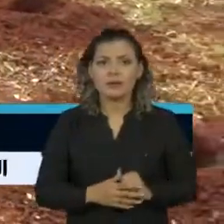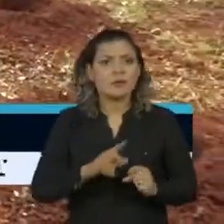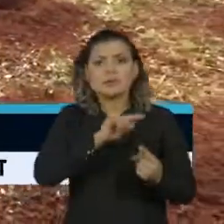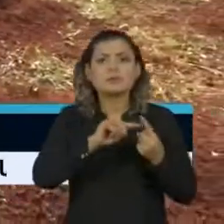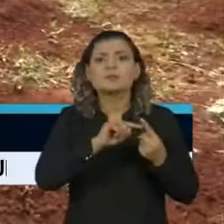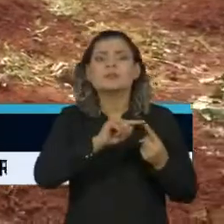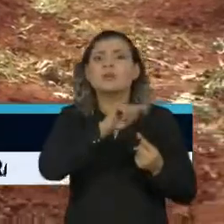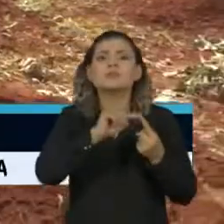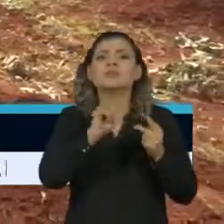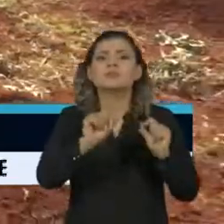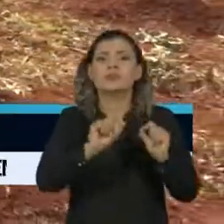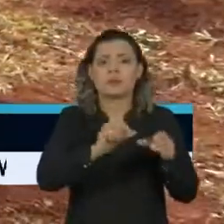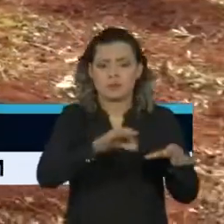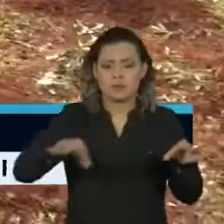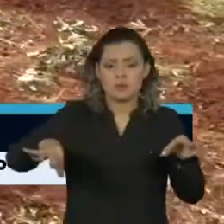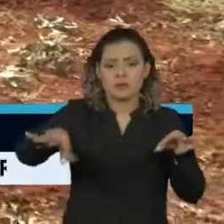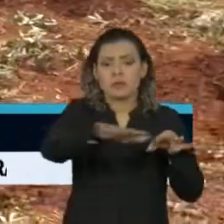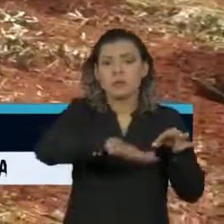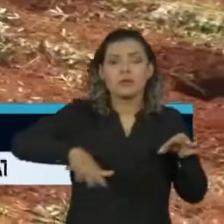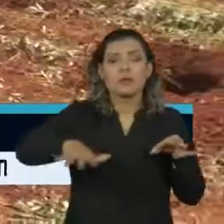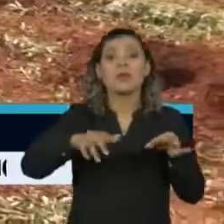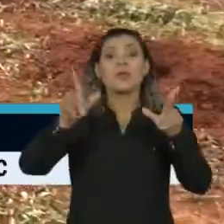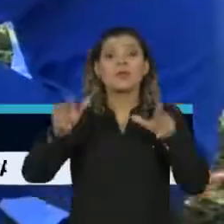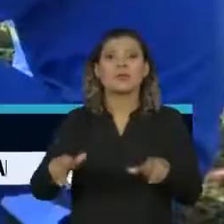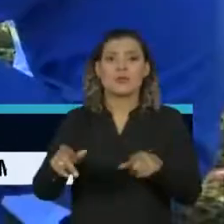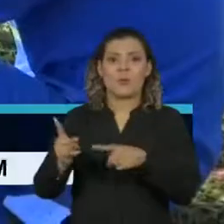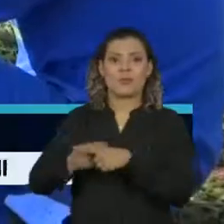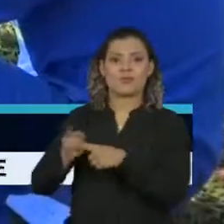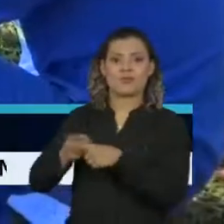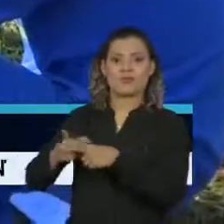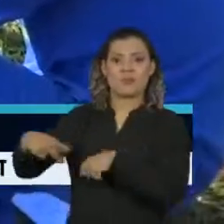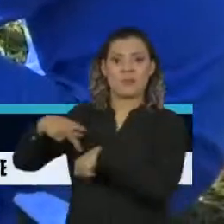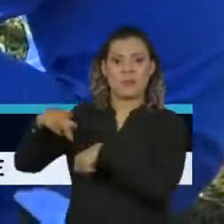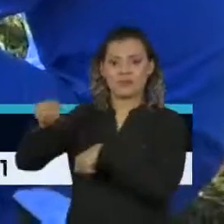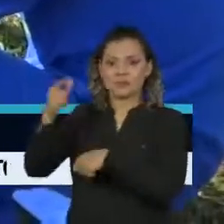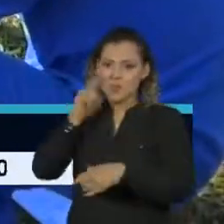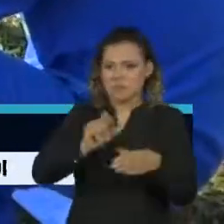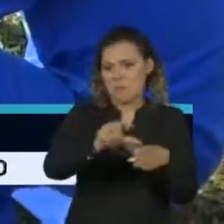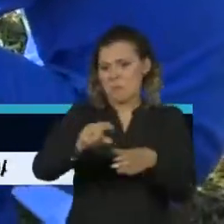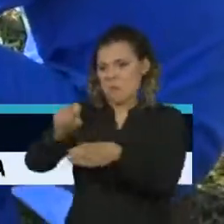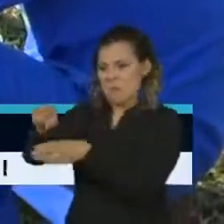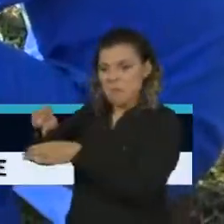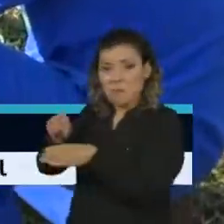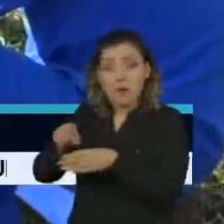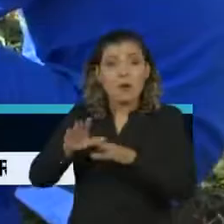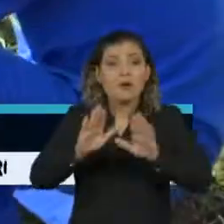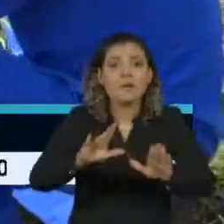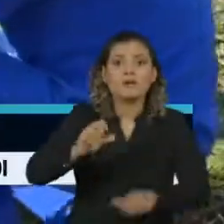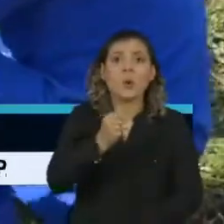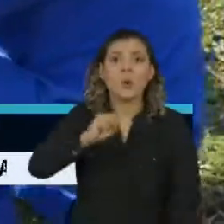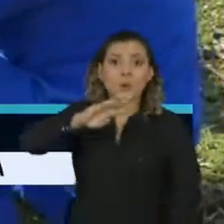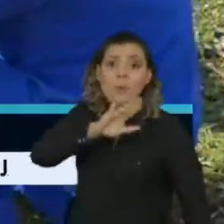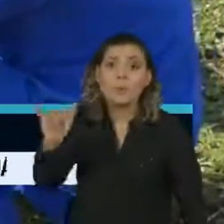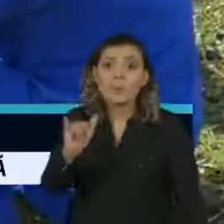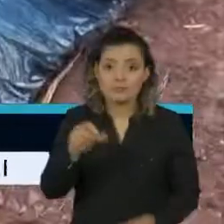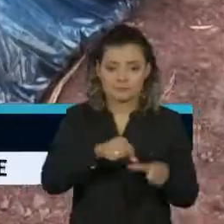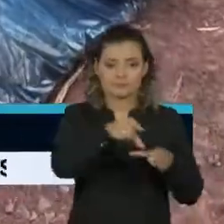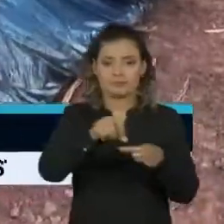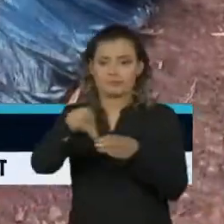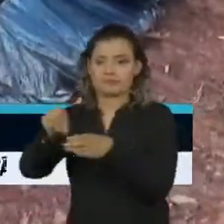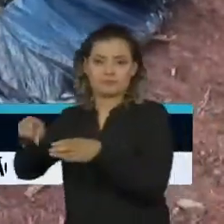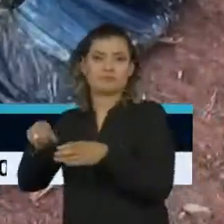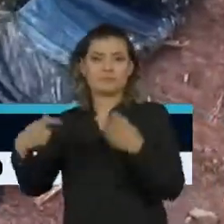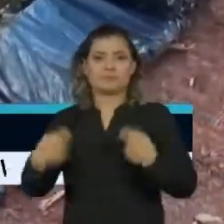uma área equivalente a quase o território da Inglaterra. Para isso, são necessárias 8 bilhões de mudas.